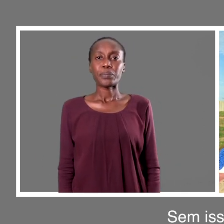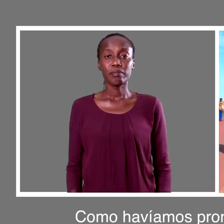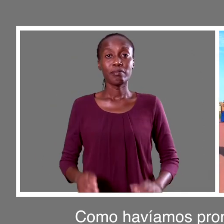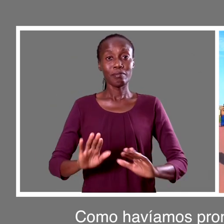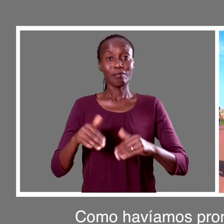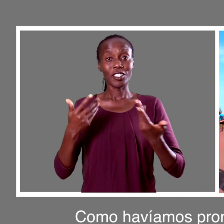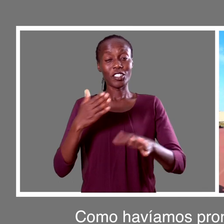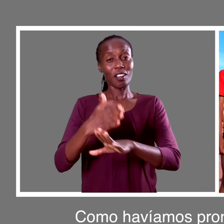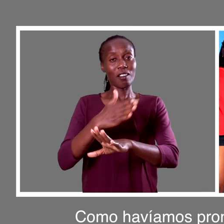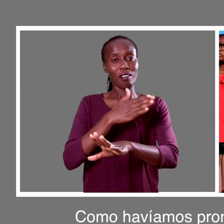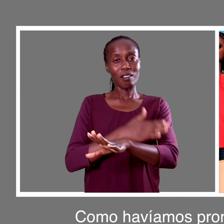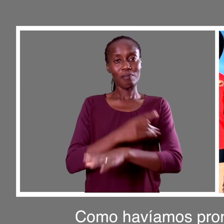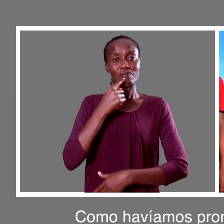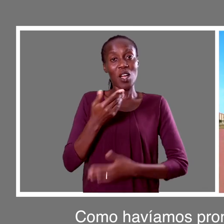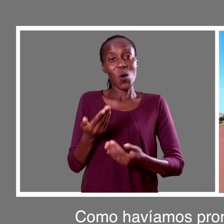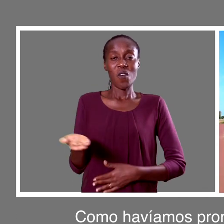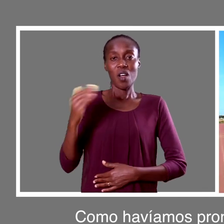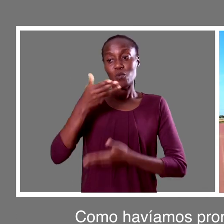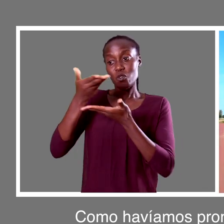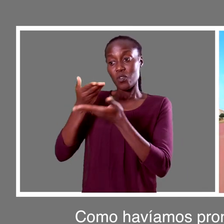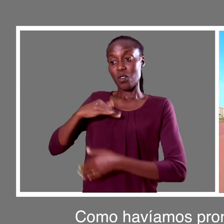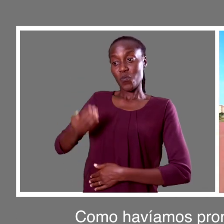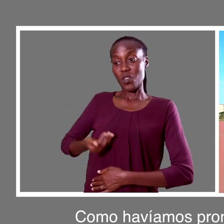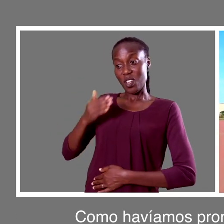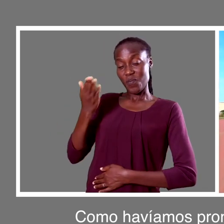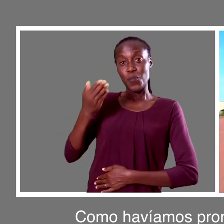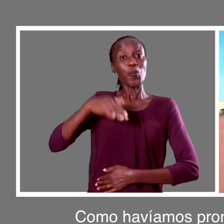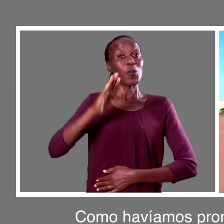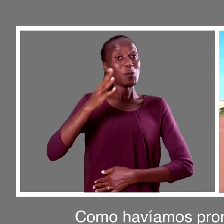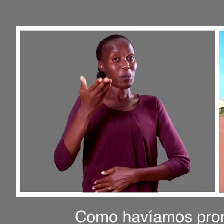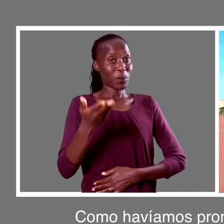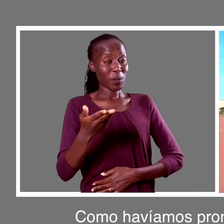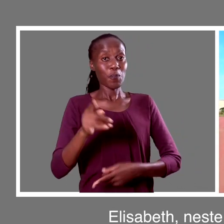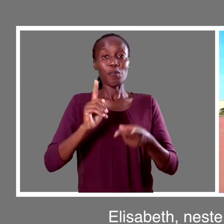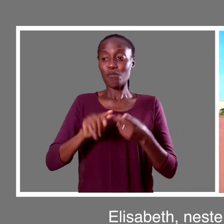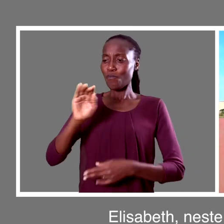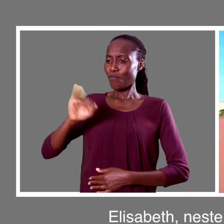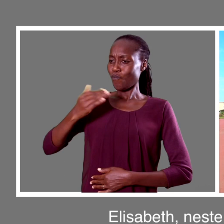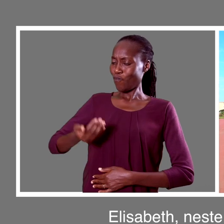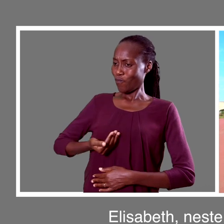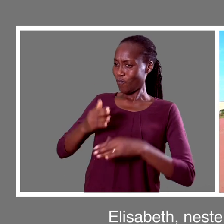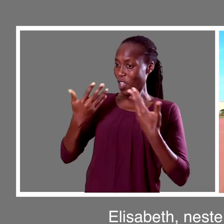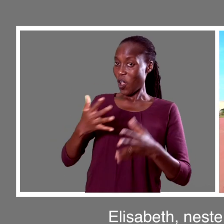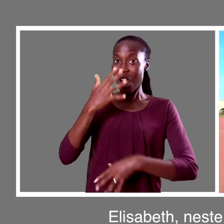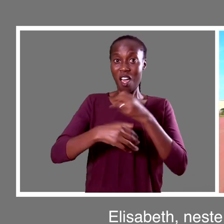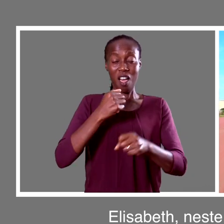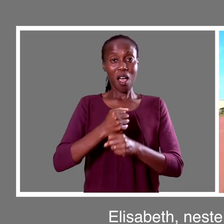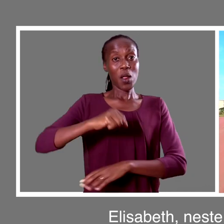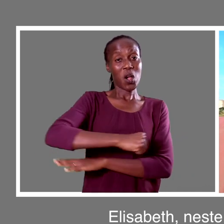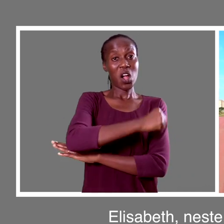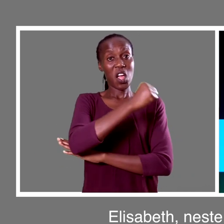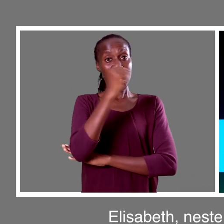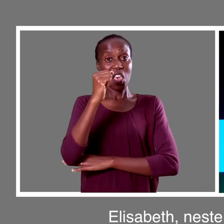desporto. Como havíamos prometido, agora vamos conversar com a Elizabeth aqui no Estádio Nacional do Zimpeto. Elizabeth, este ano